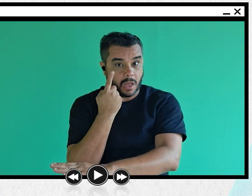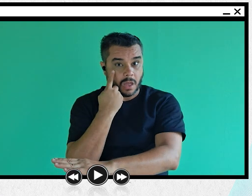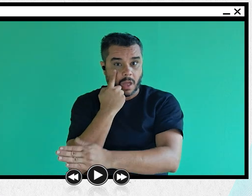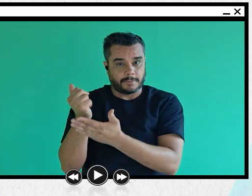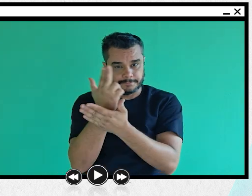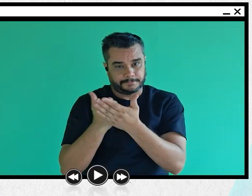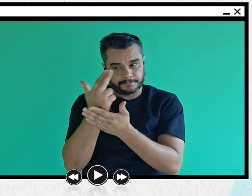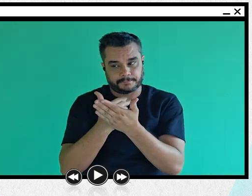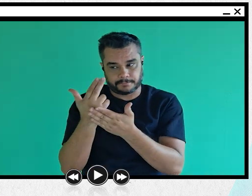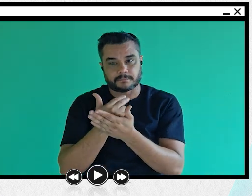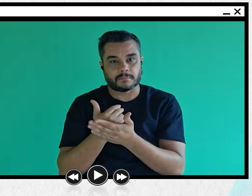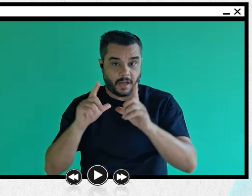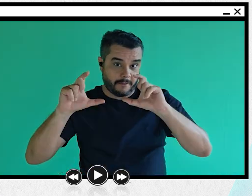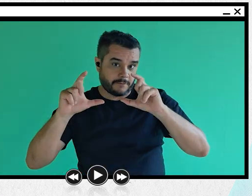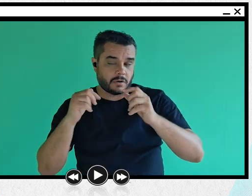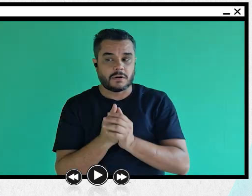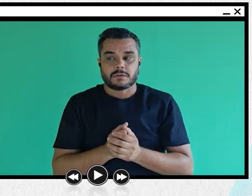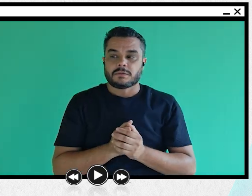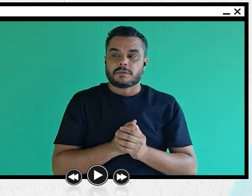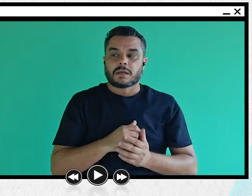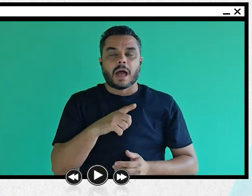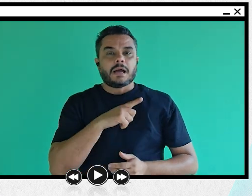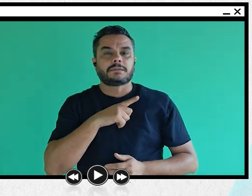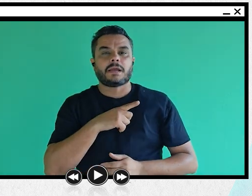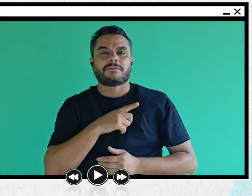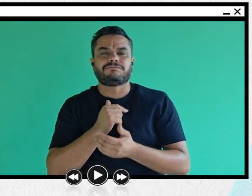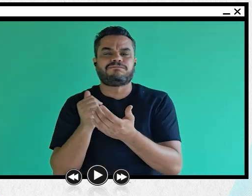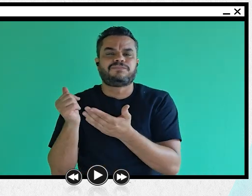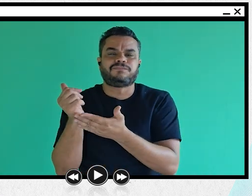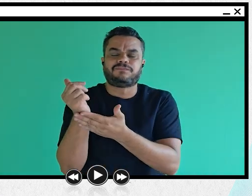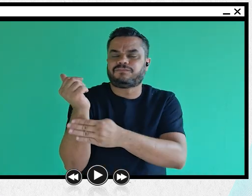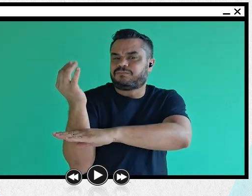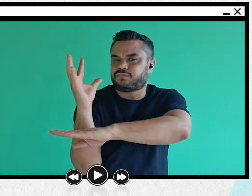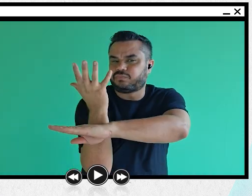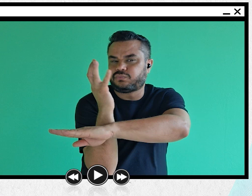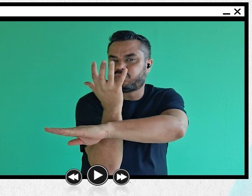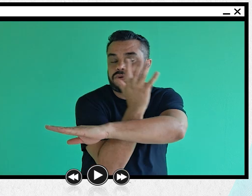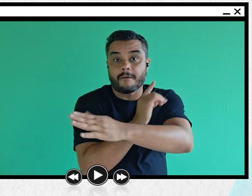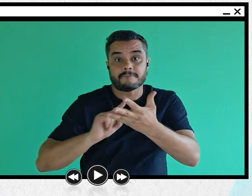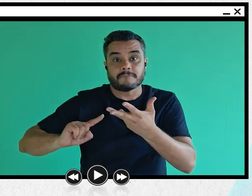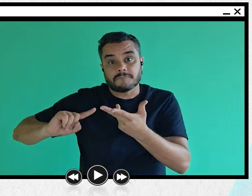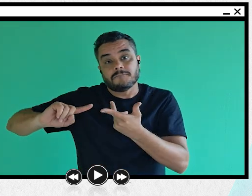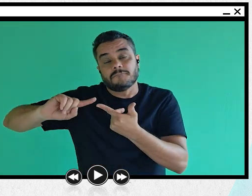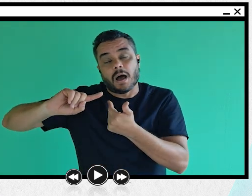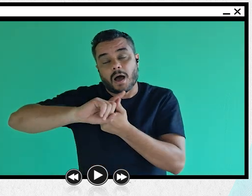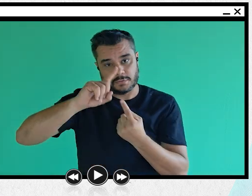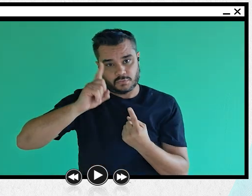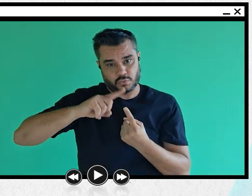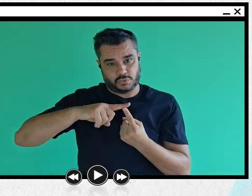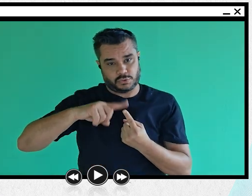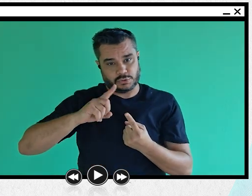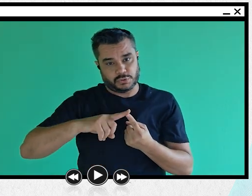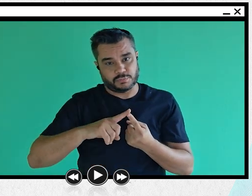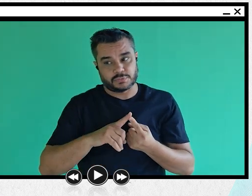plantas macrófitas de característica ornamental, por isso que, inclusive, que a gente chama de jardim filtrante. E,